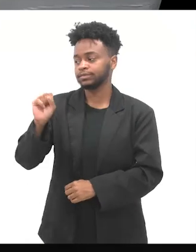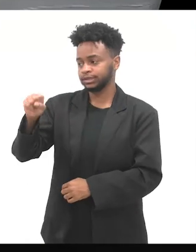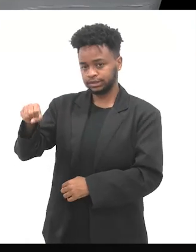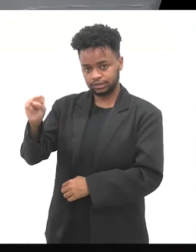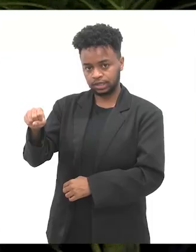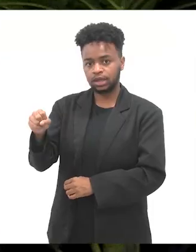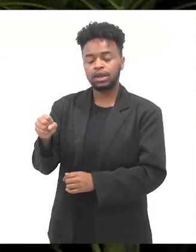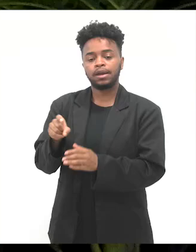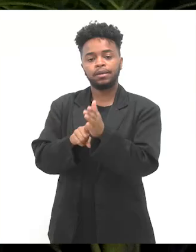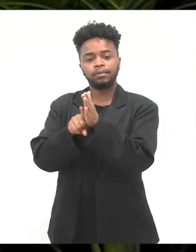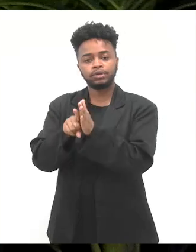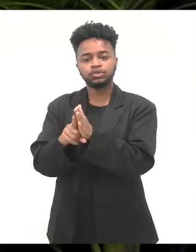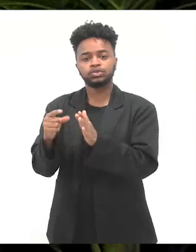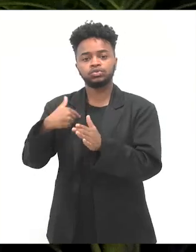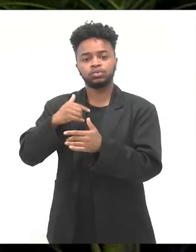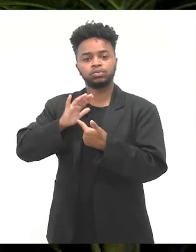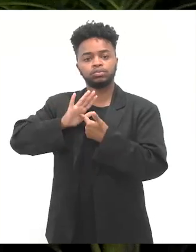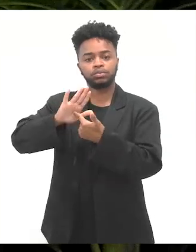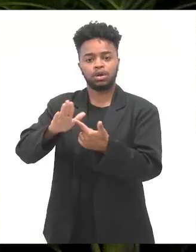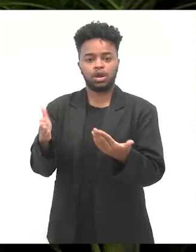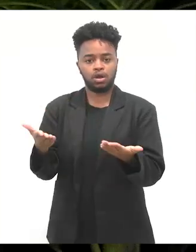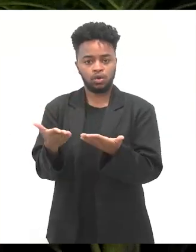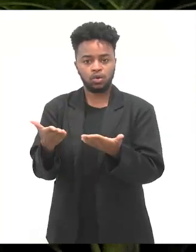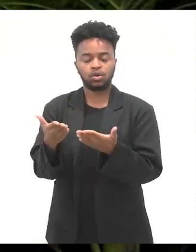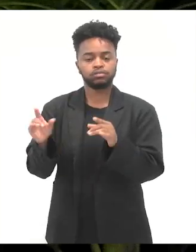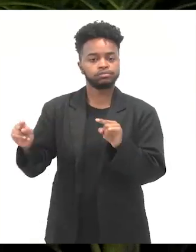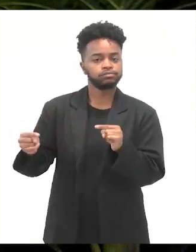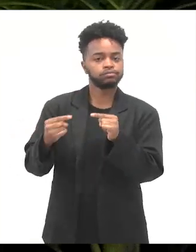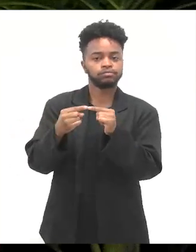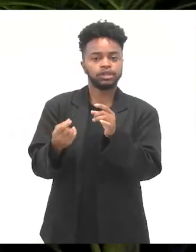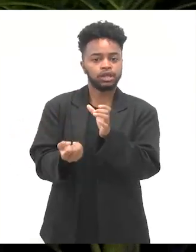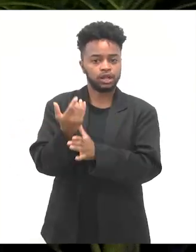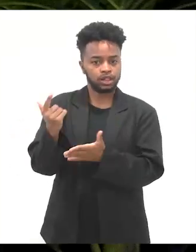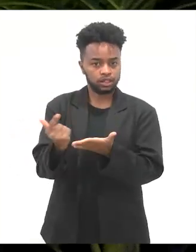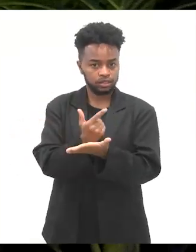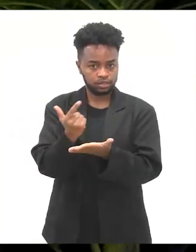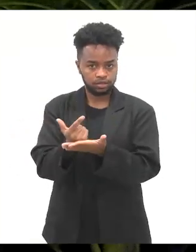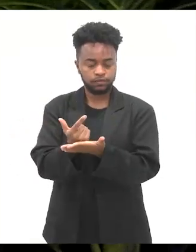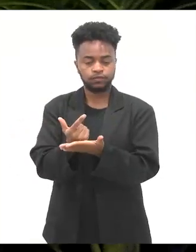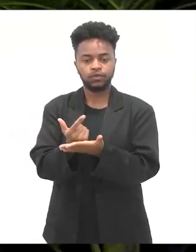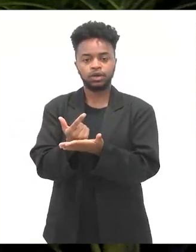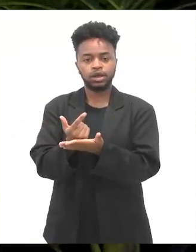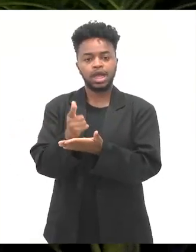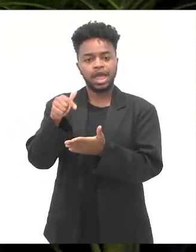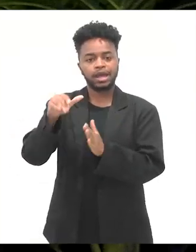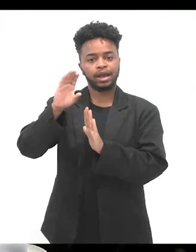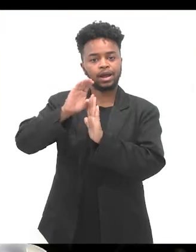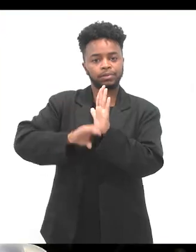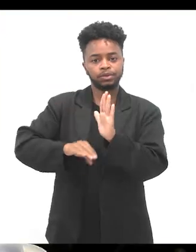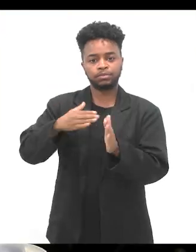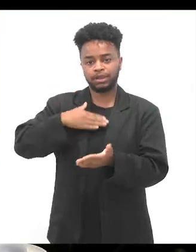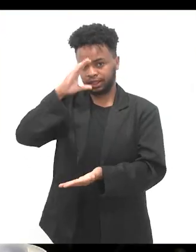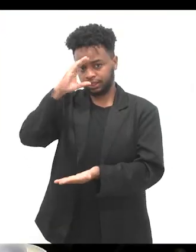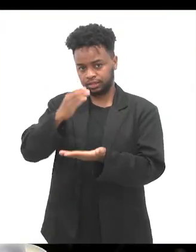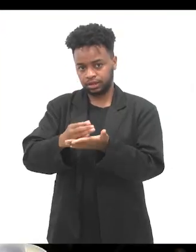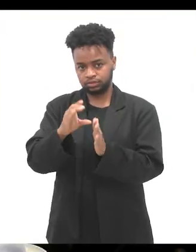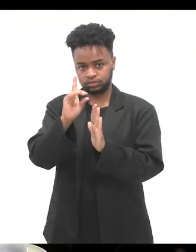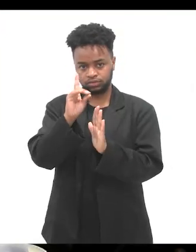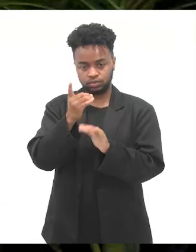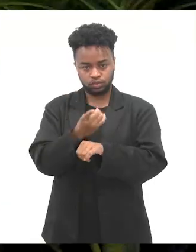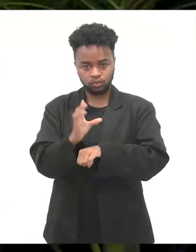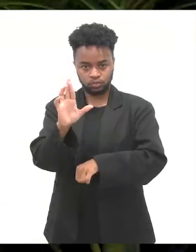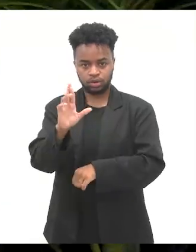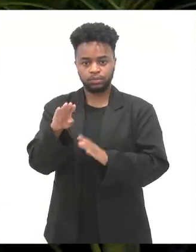comentando aqui agora, que deu origem ao livro Rede de Saberes, é um dos capítulos da minha tese de doutorado, no programa da UF que